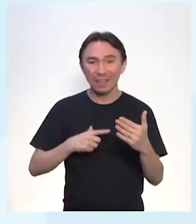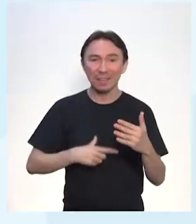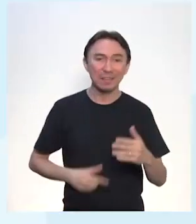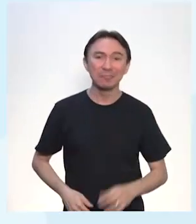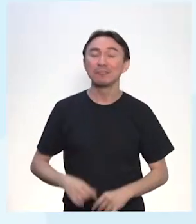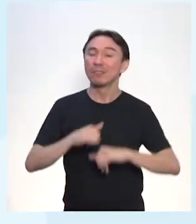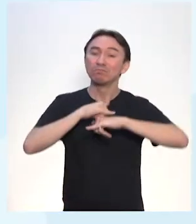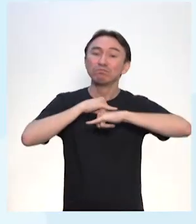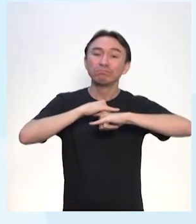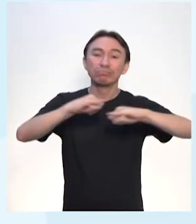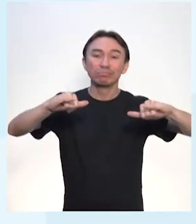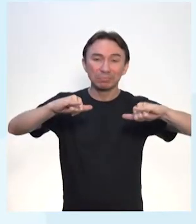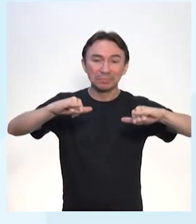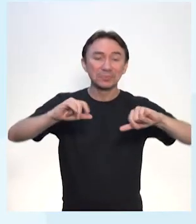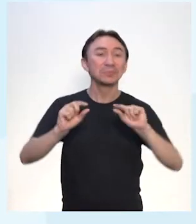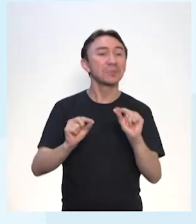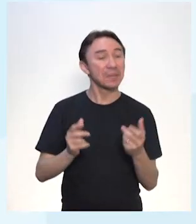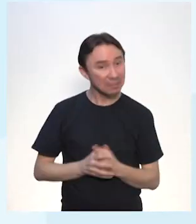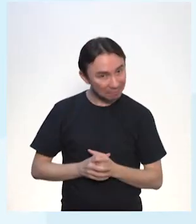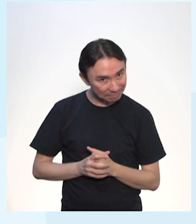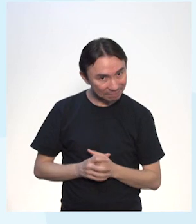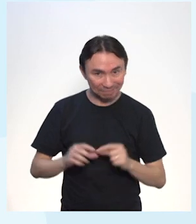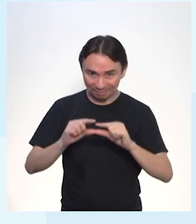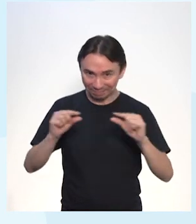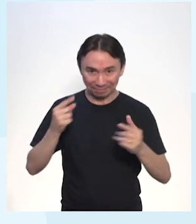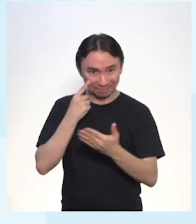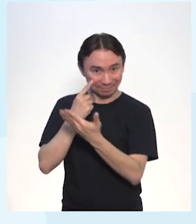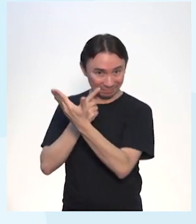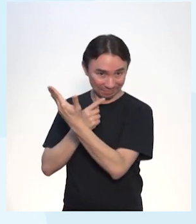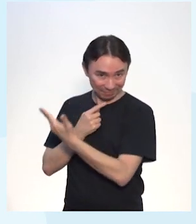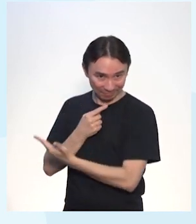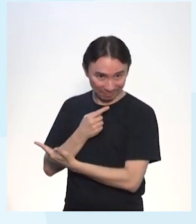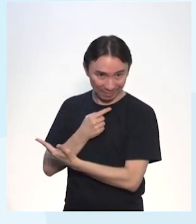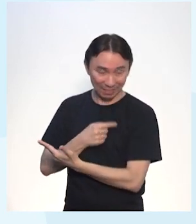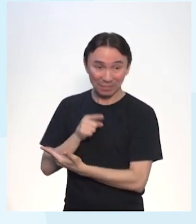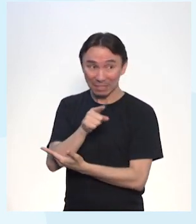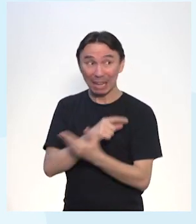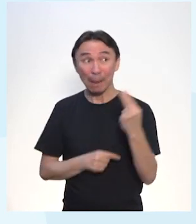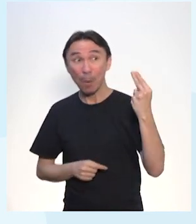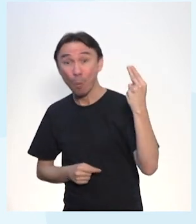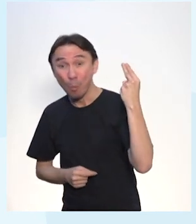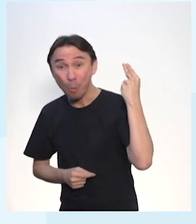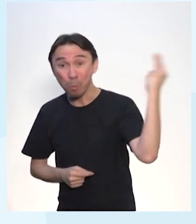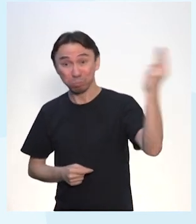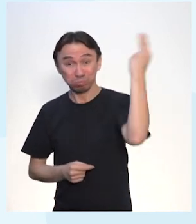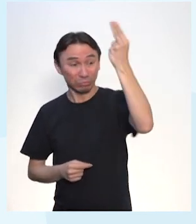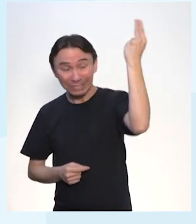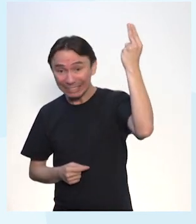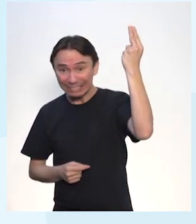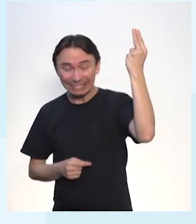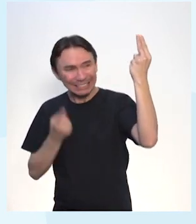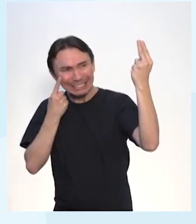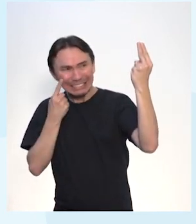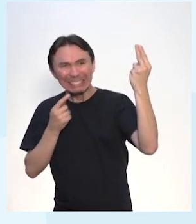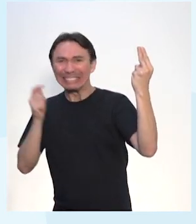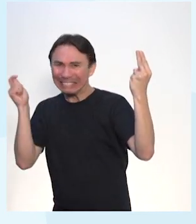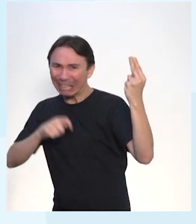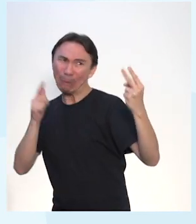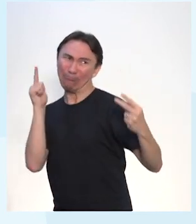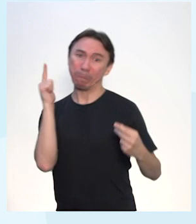que diz lá: a única forma de chegar ao impossível é você acreditar que